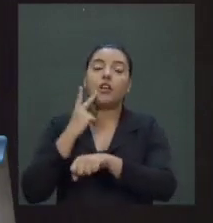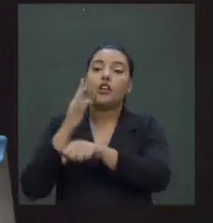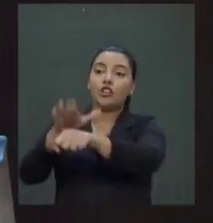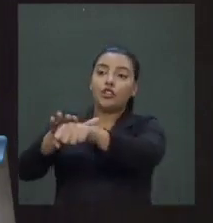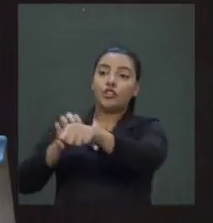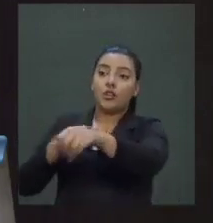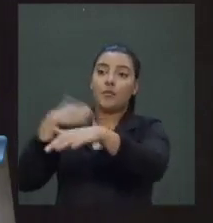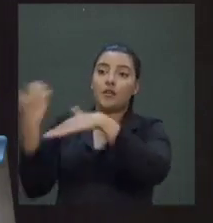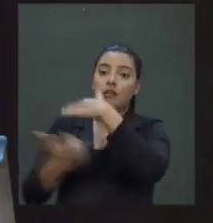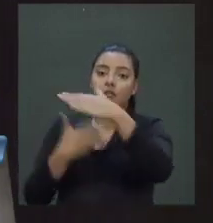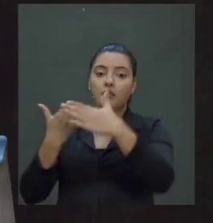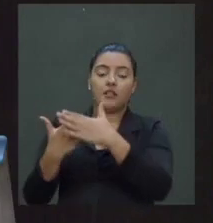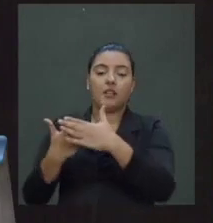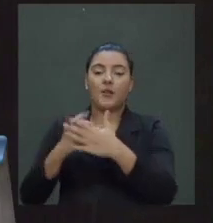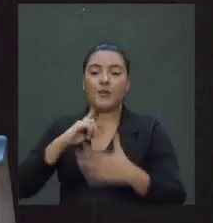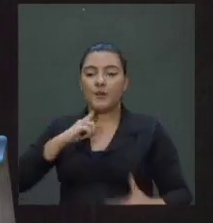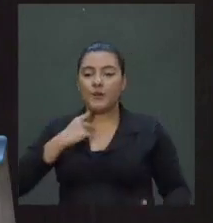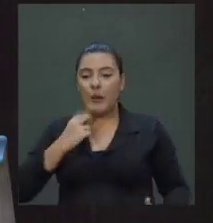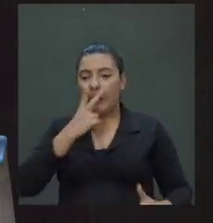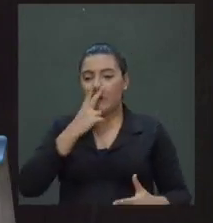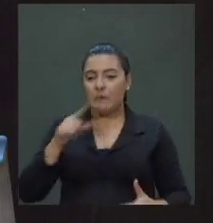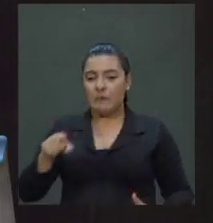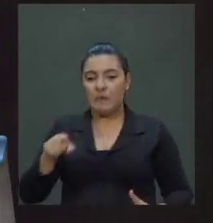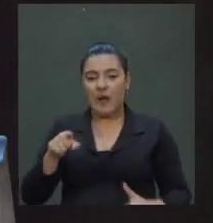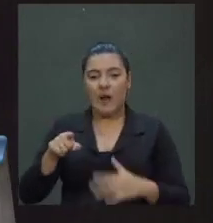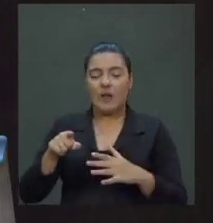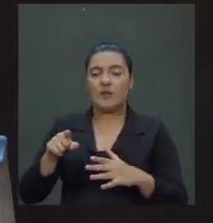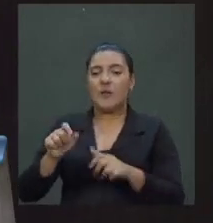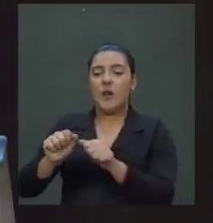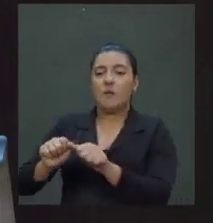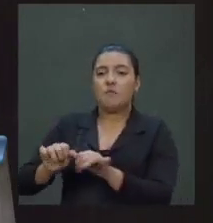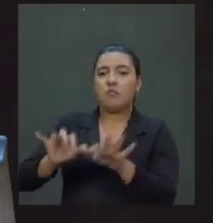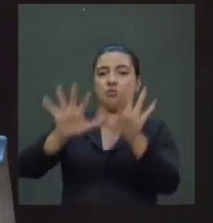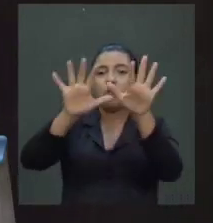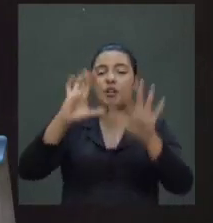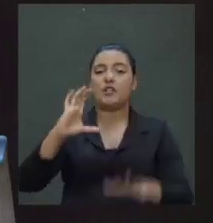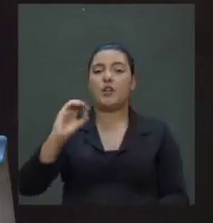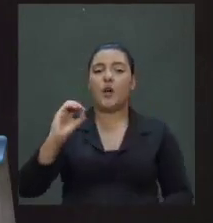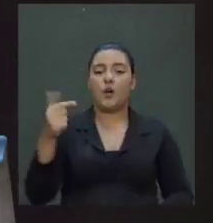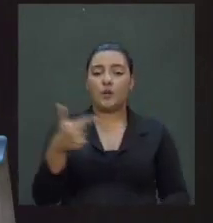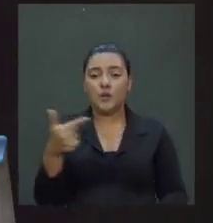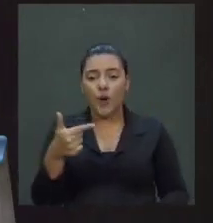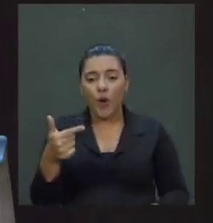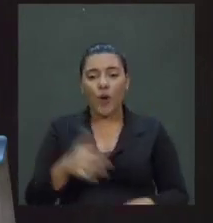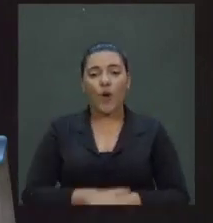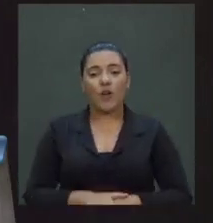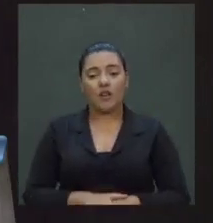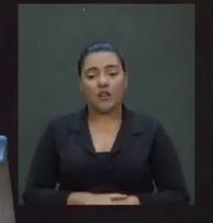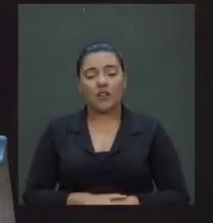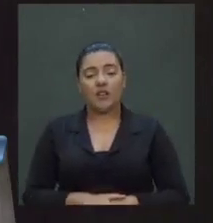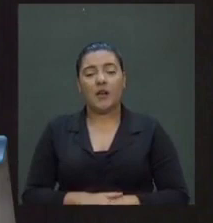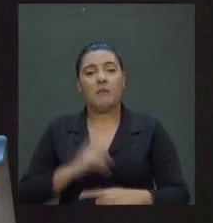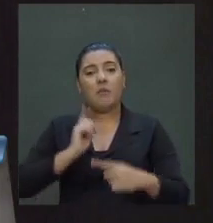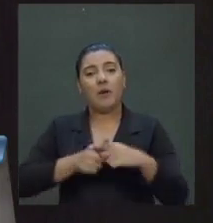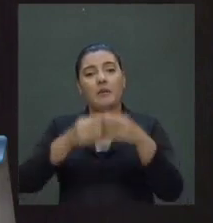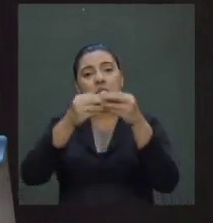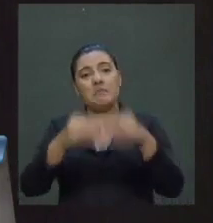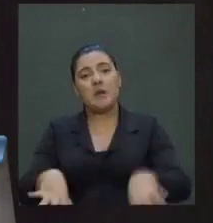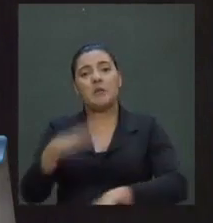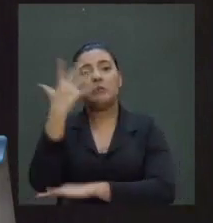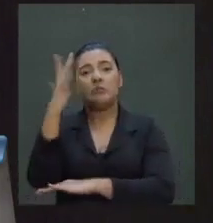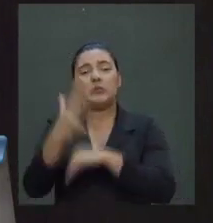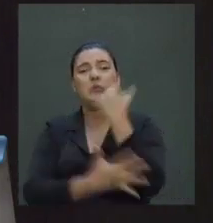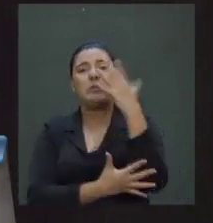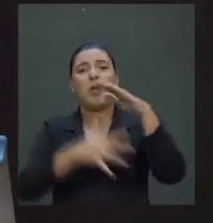chamando indústria de hidrocarboneto, indústria suja, indústria dos combustíveis fósseis, indústria que